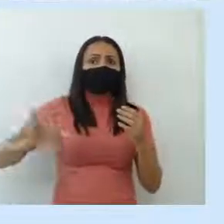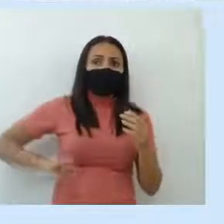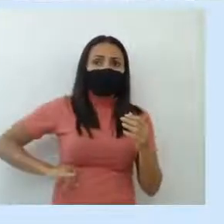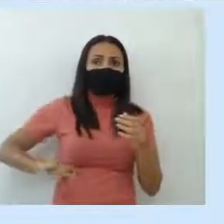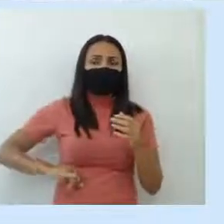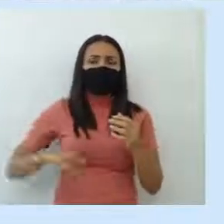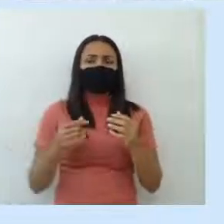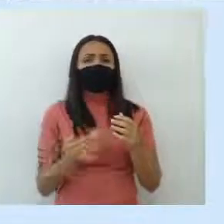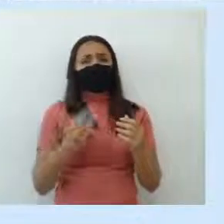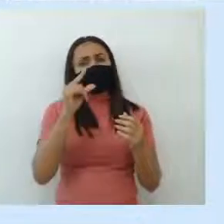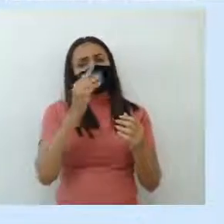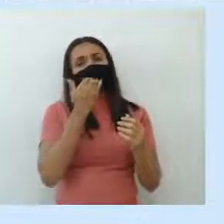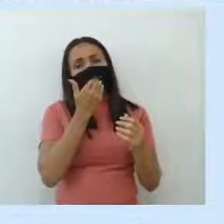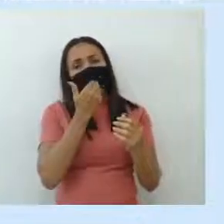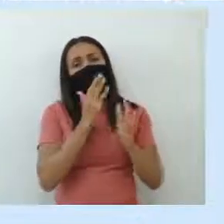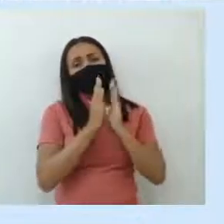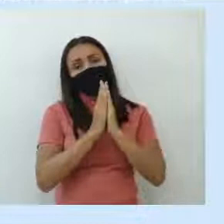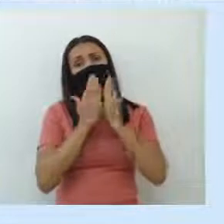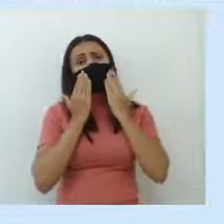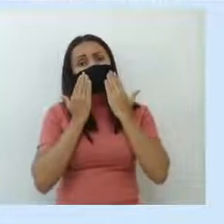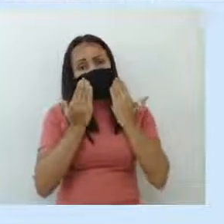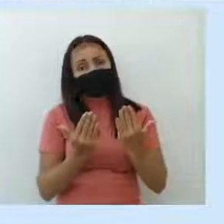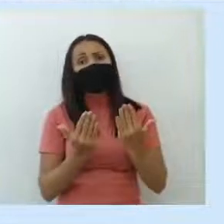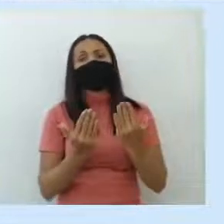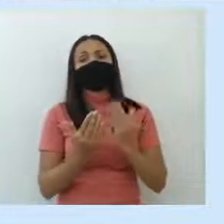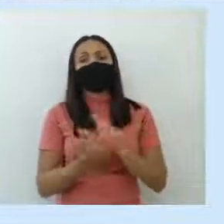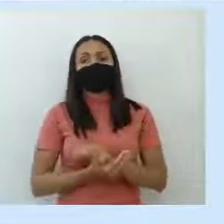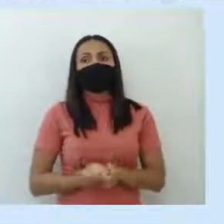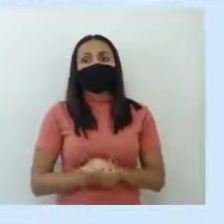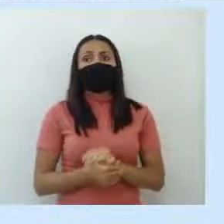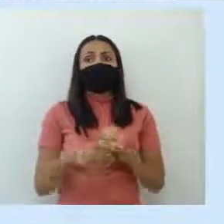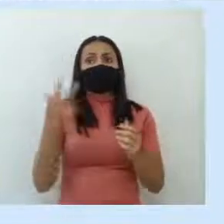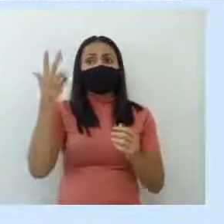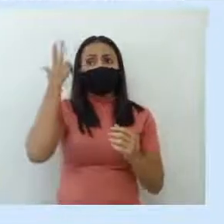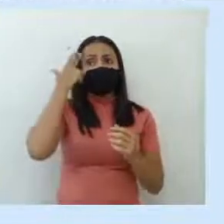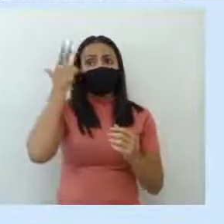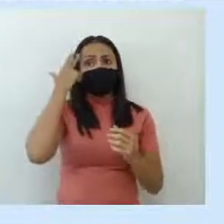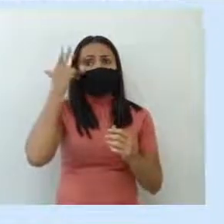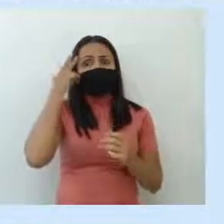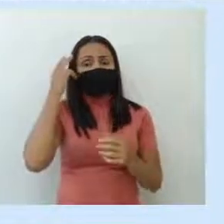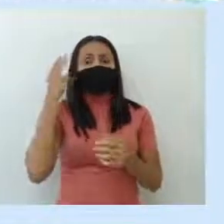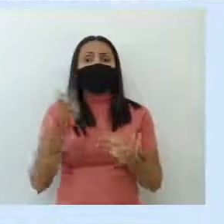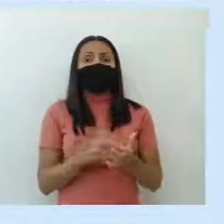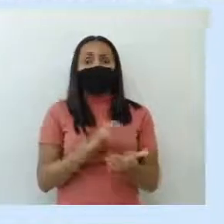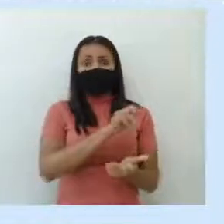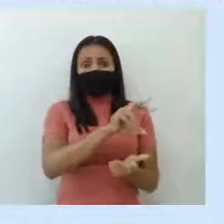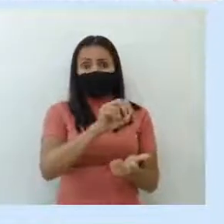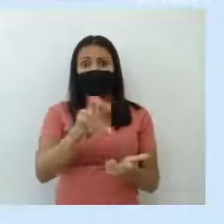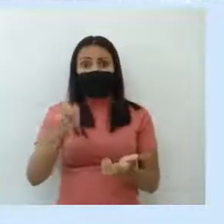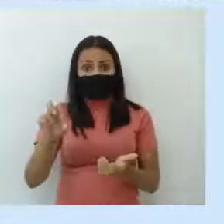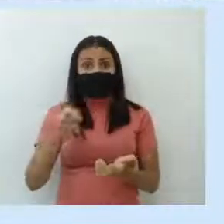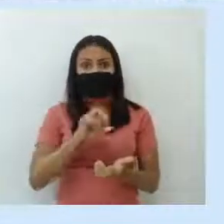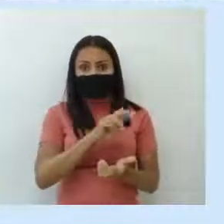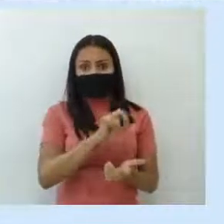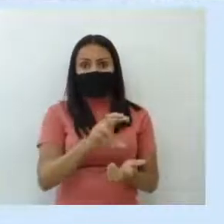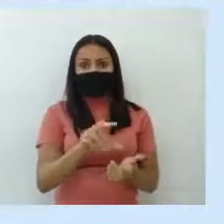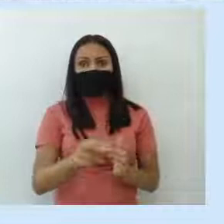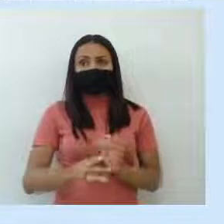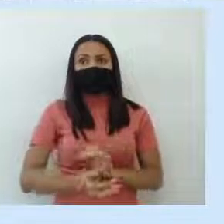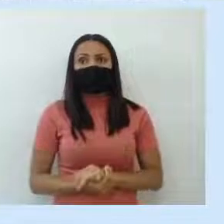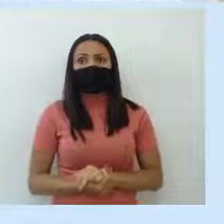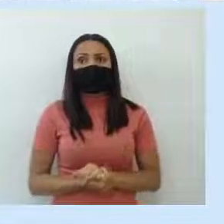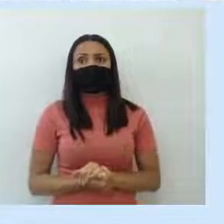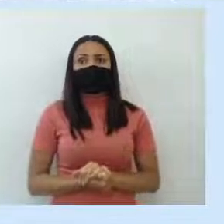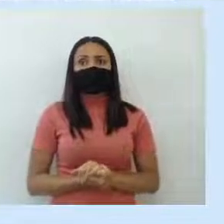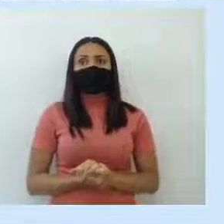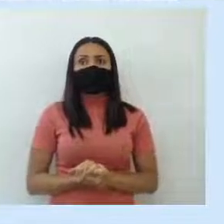água, né? Então, os rebeldes eram normalmente envenenados, né? Aqueles que se rebelassem eram